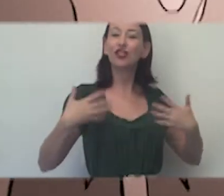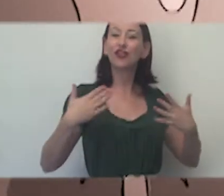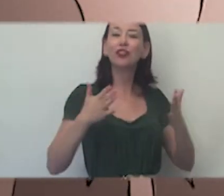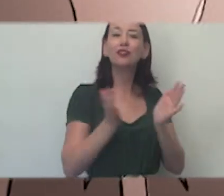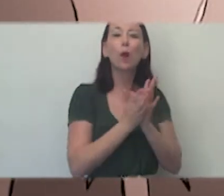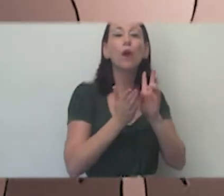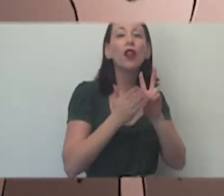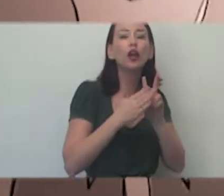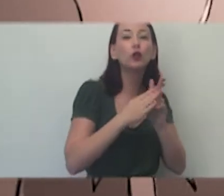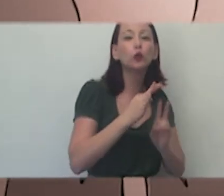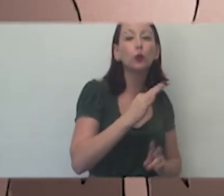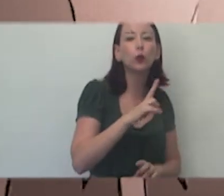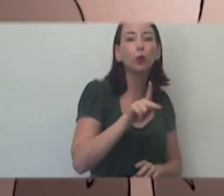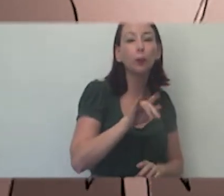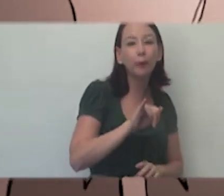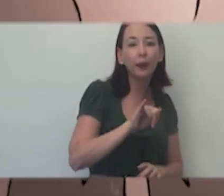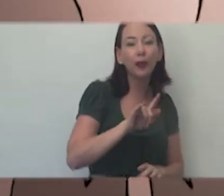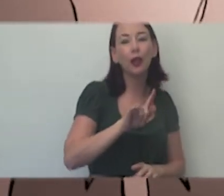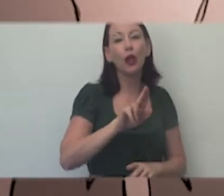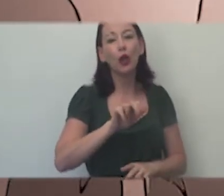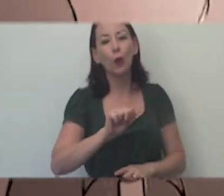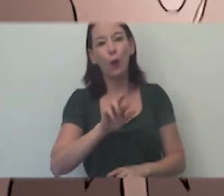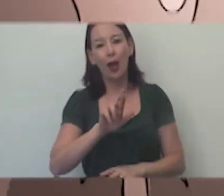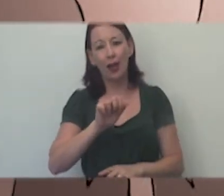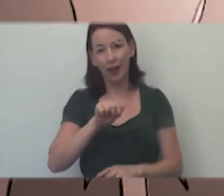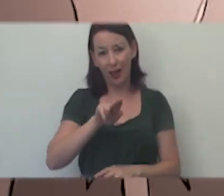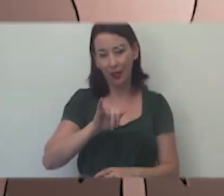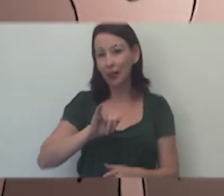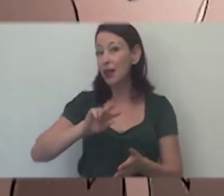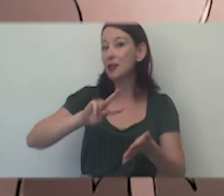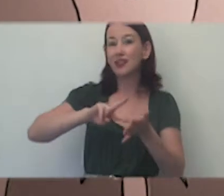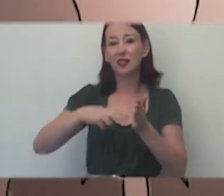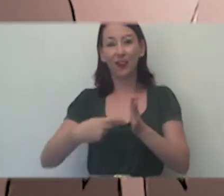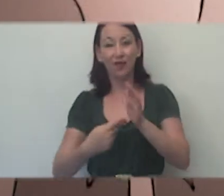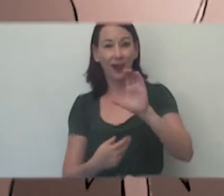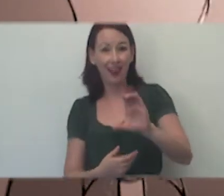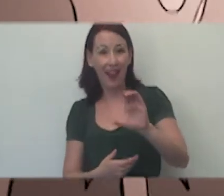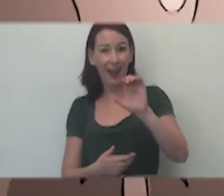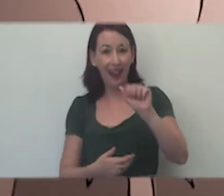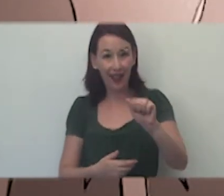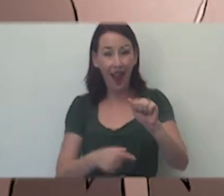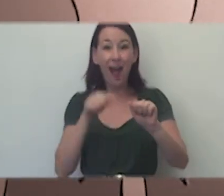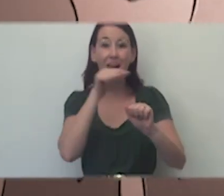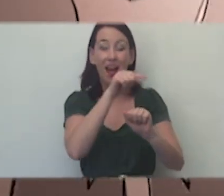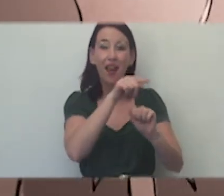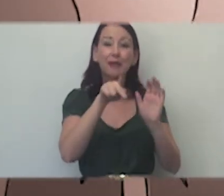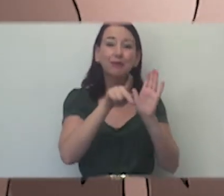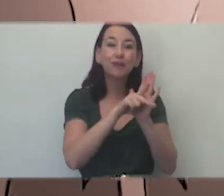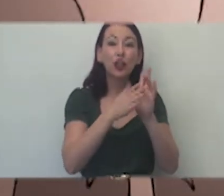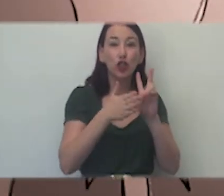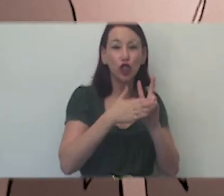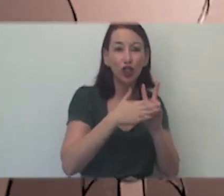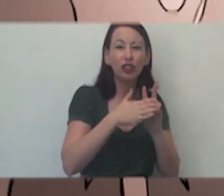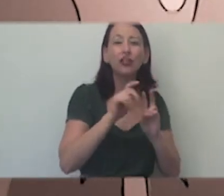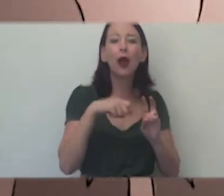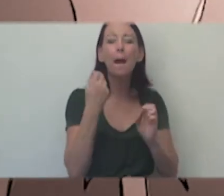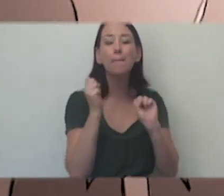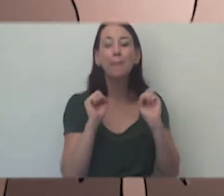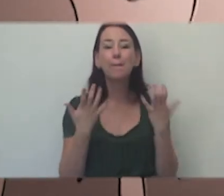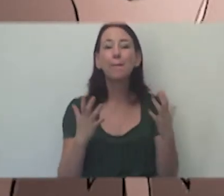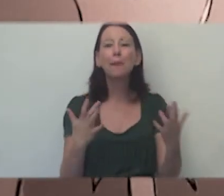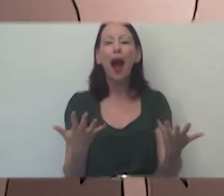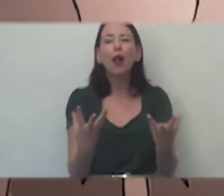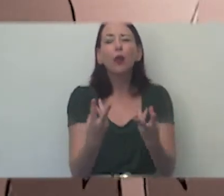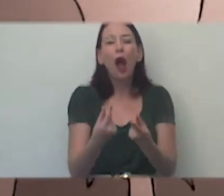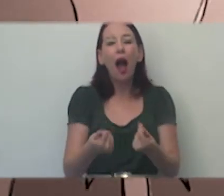tupi-guarani. A palavra capoeira, capoeira, em tupi-guarani, significa mato ralo ou mato que